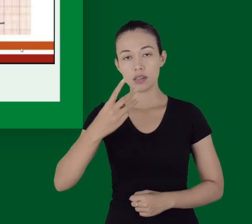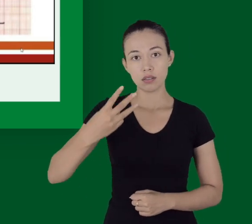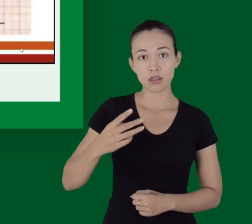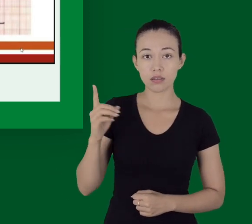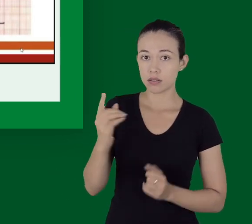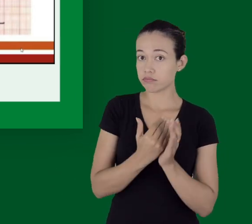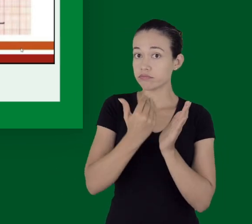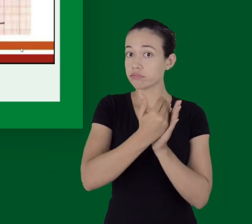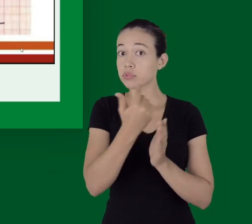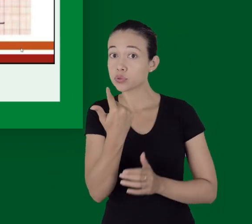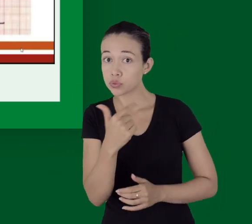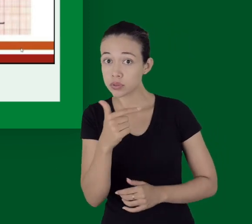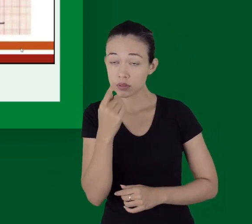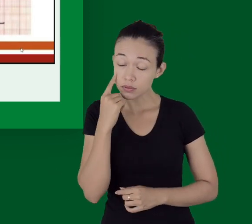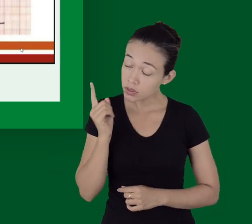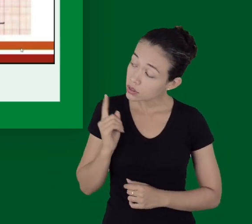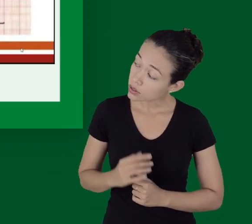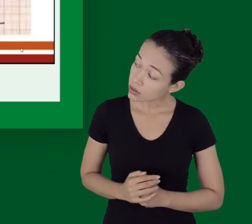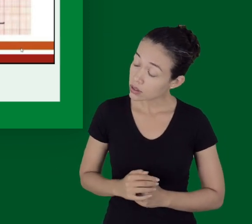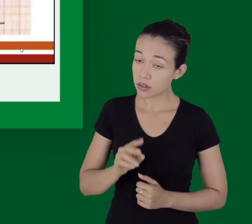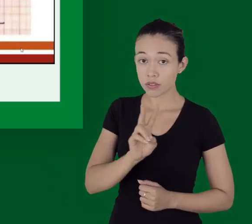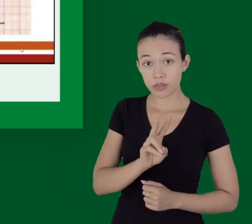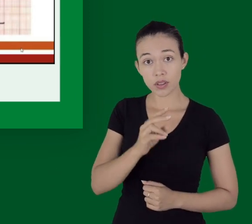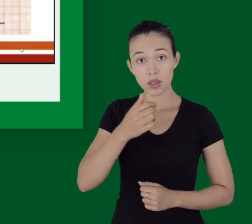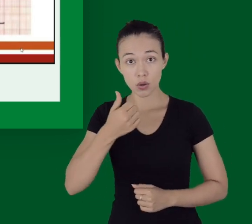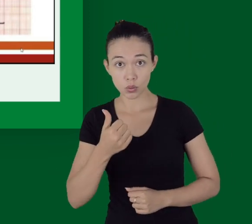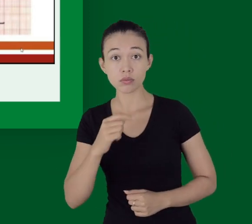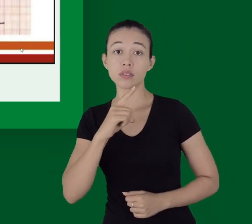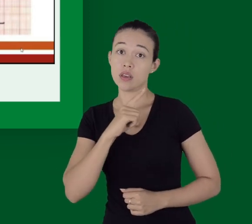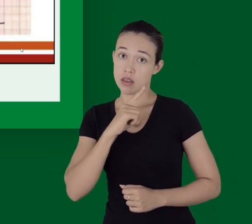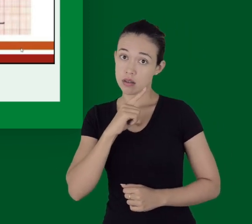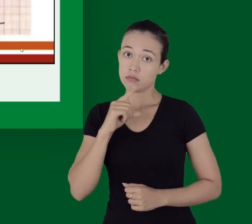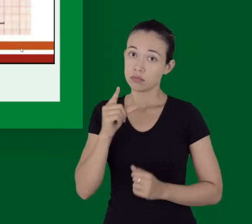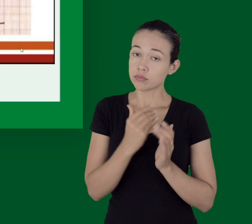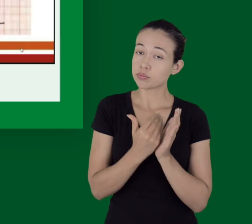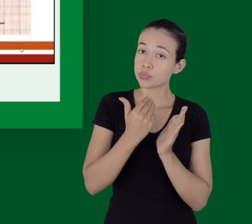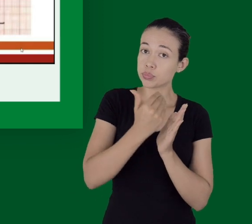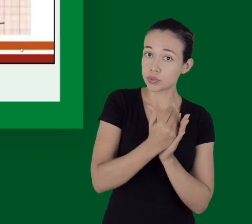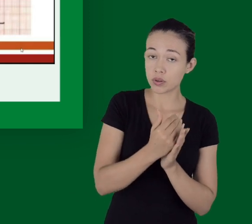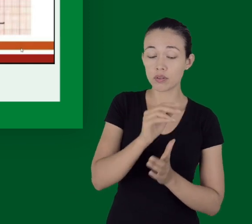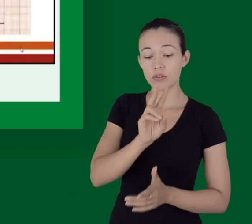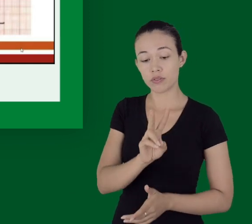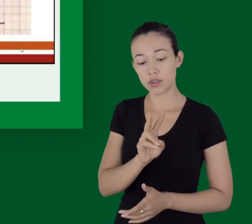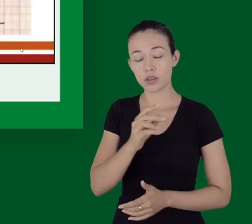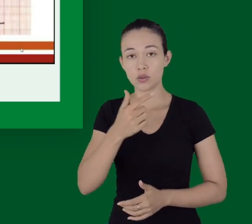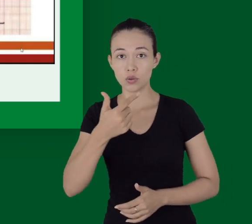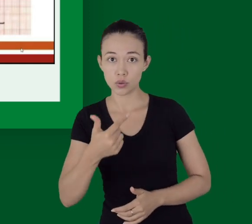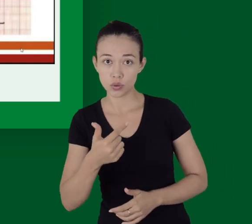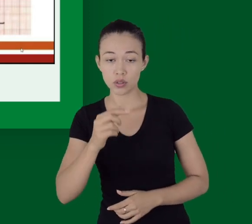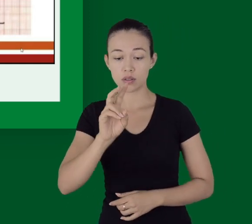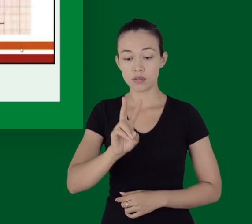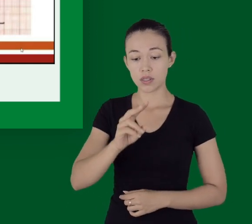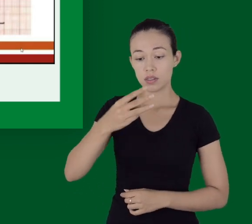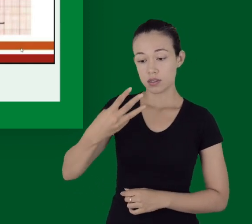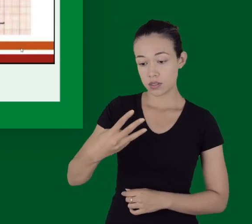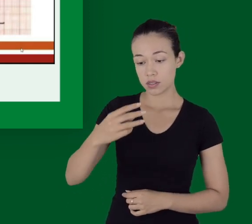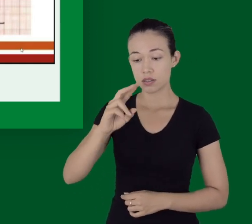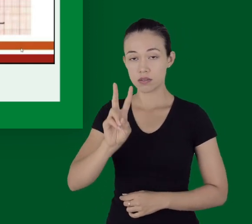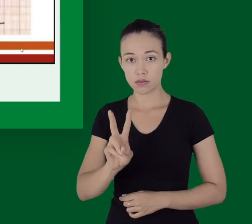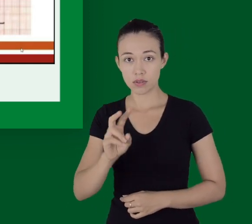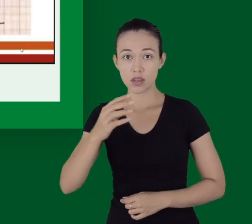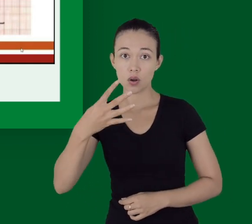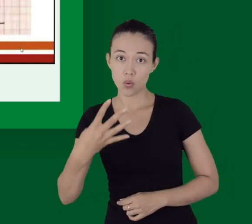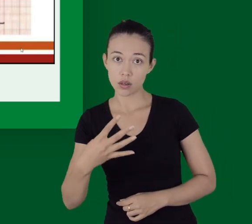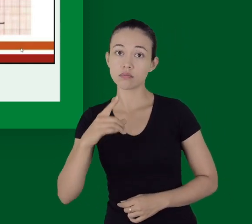parece que tem um suprinha. V2, V3, V4, V5 tem supra. Talvez em V6 também. Então, esse aí é um